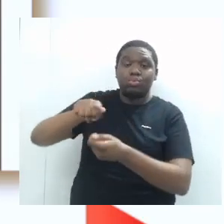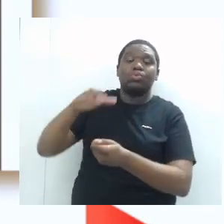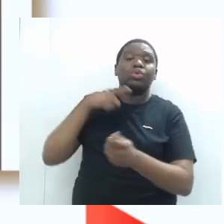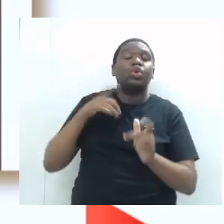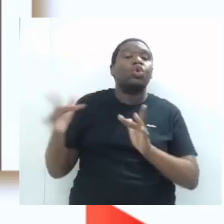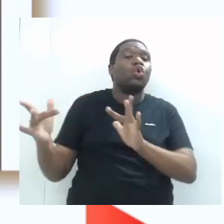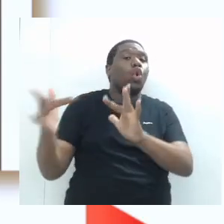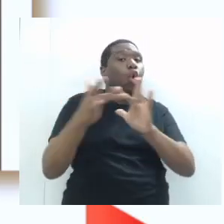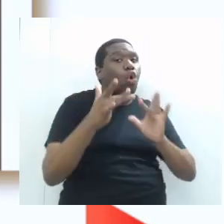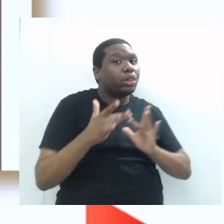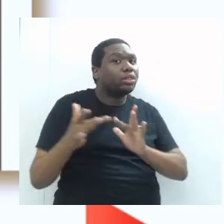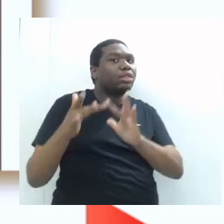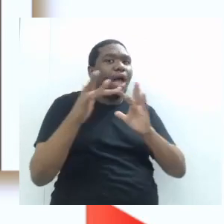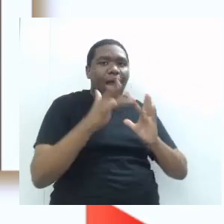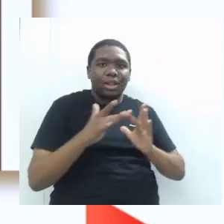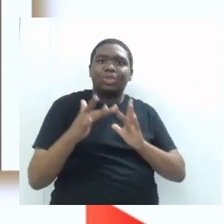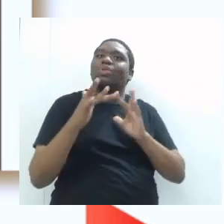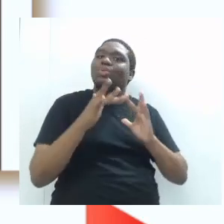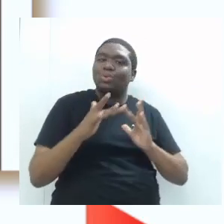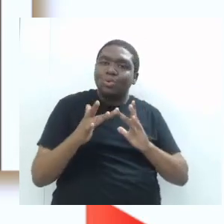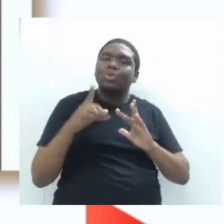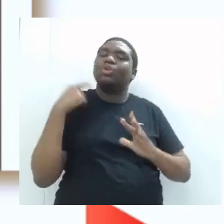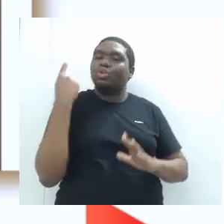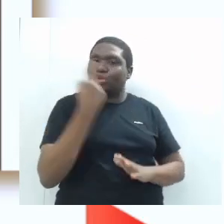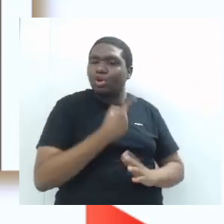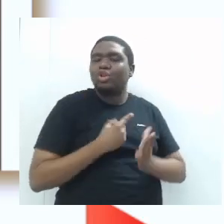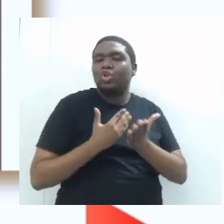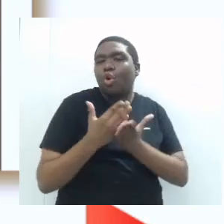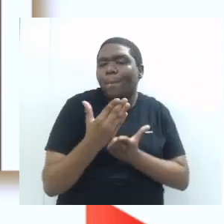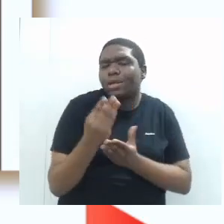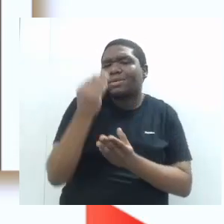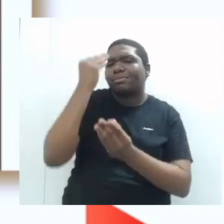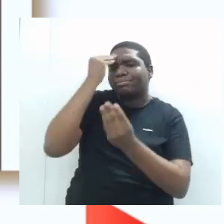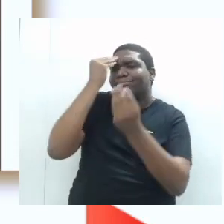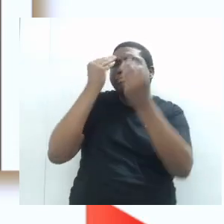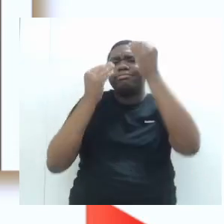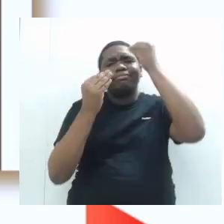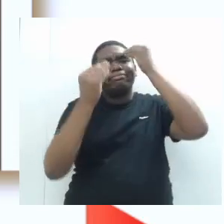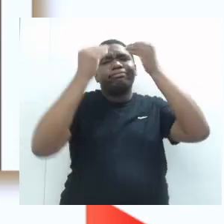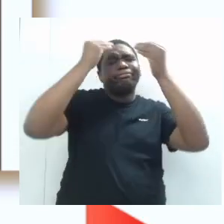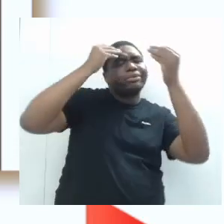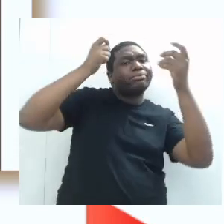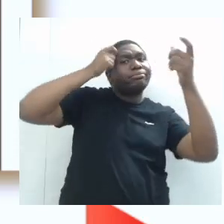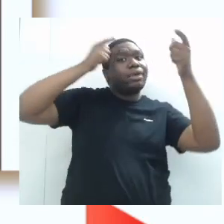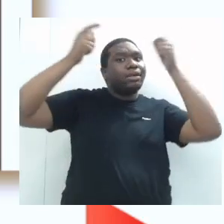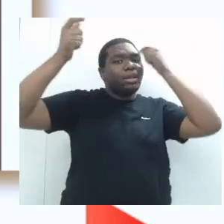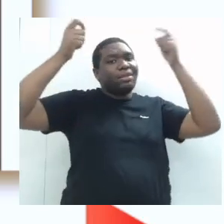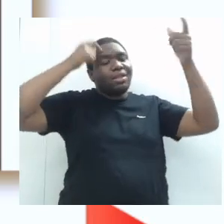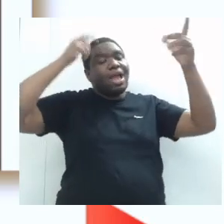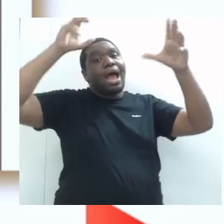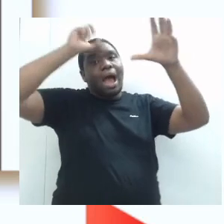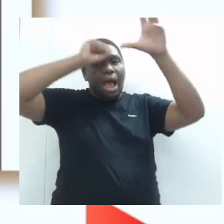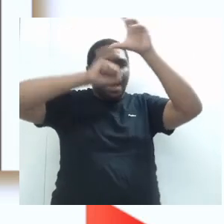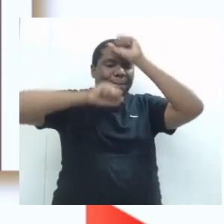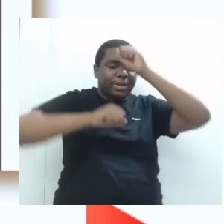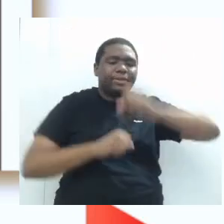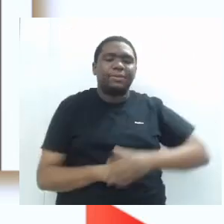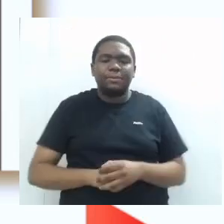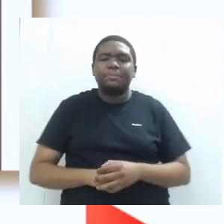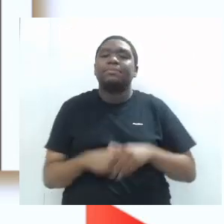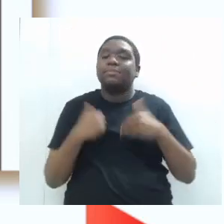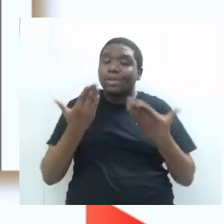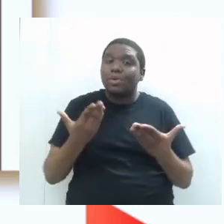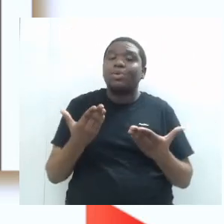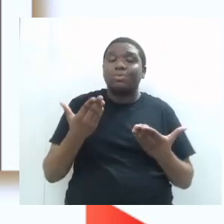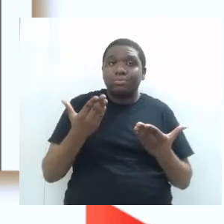meio dos nossos sentidos, é que iremos construir as ideias. Na tela nós temos a questão do